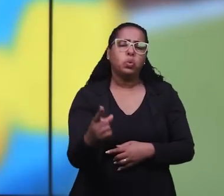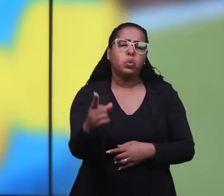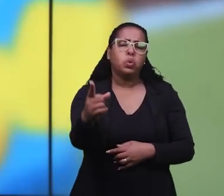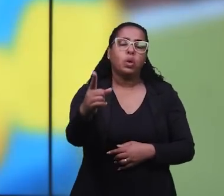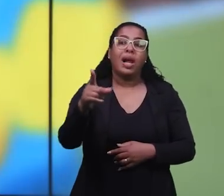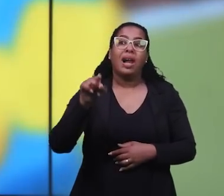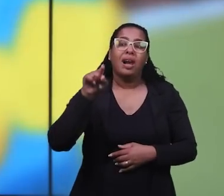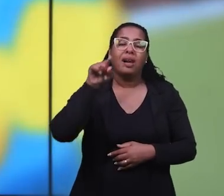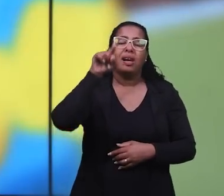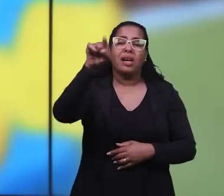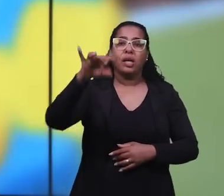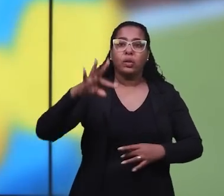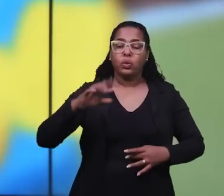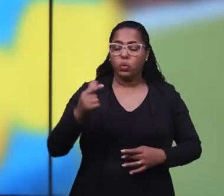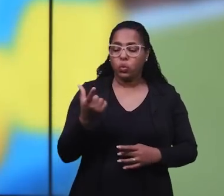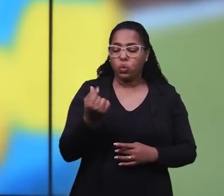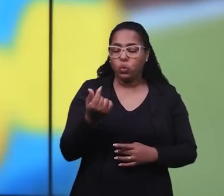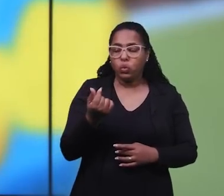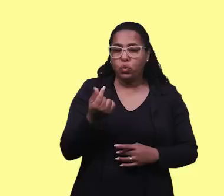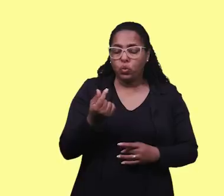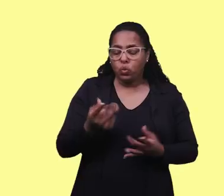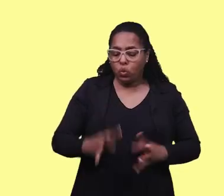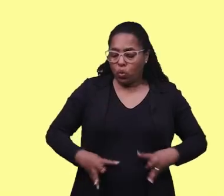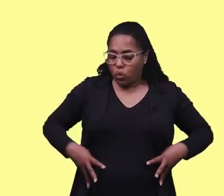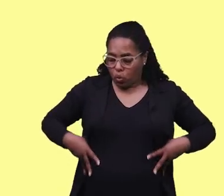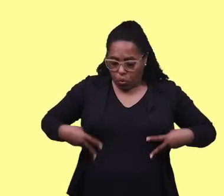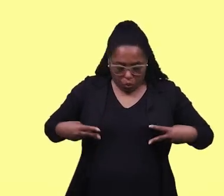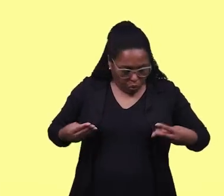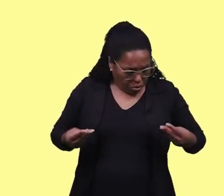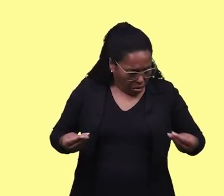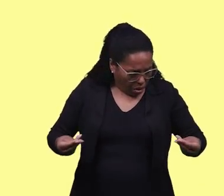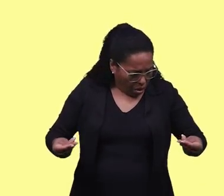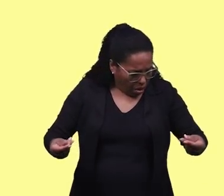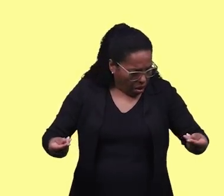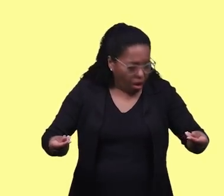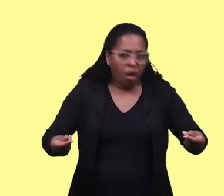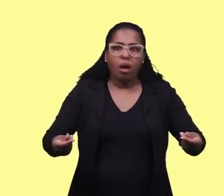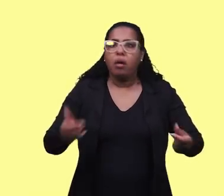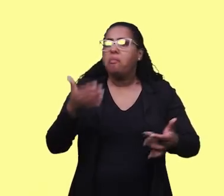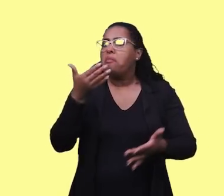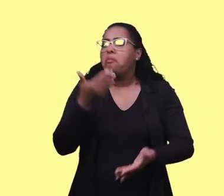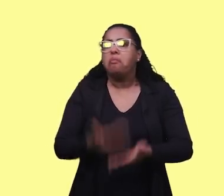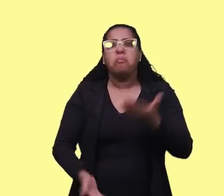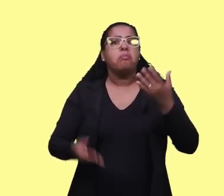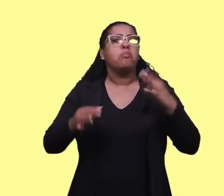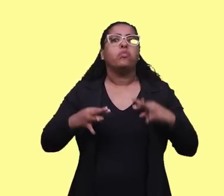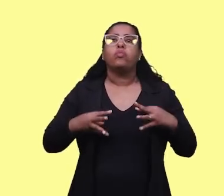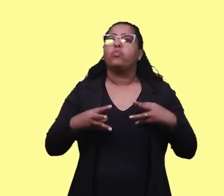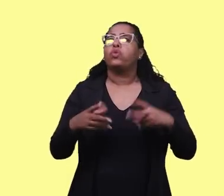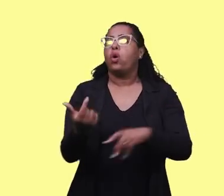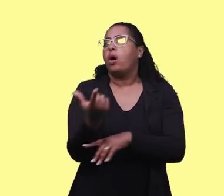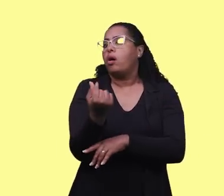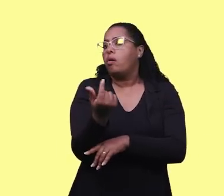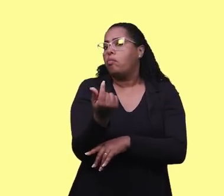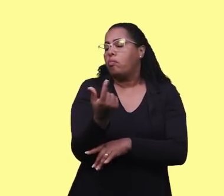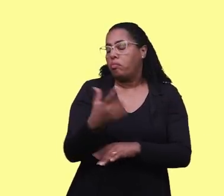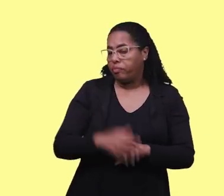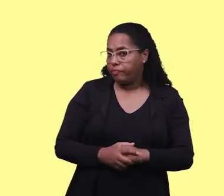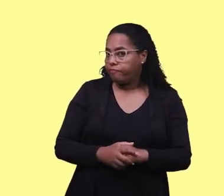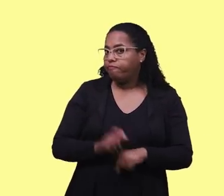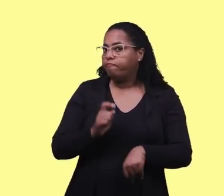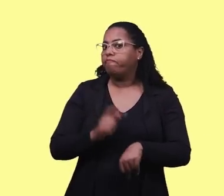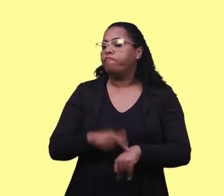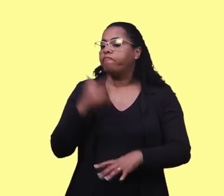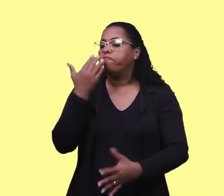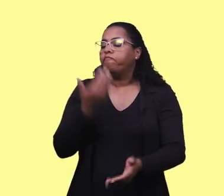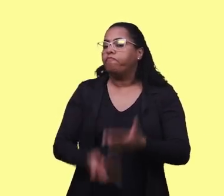que havia recebido do seu pai e ficou sem nada, perdeu toda a herança. Quando